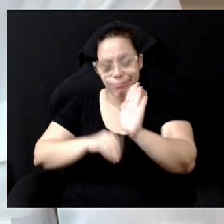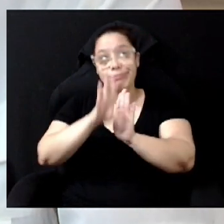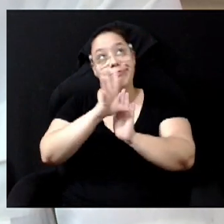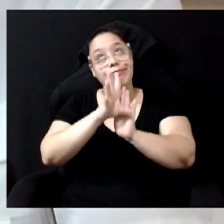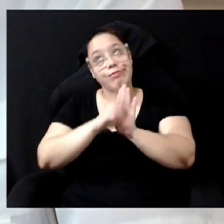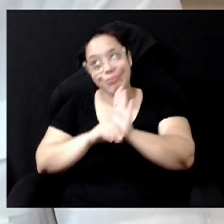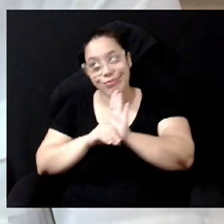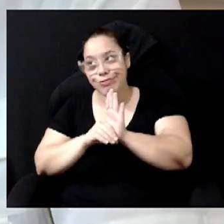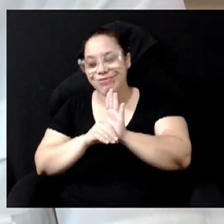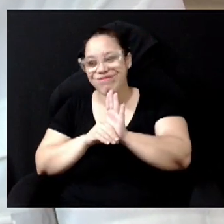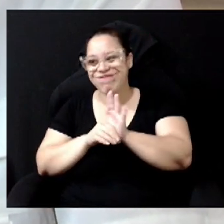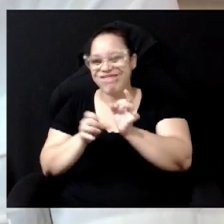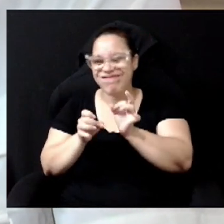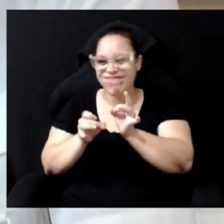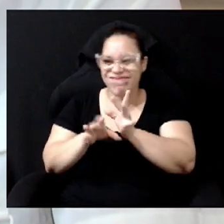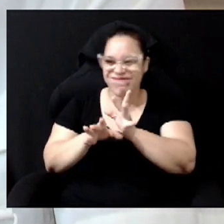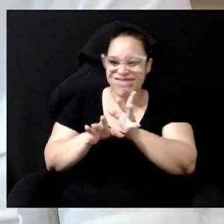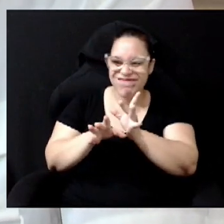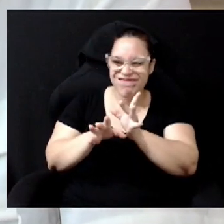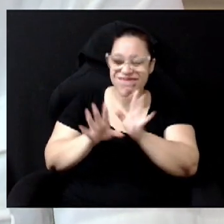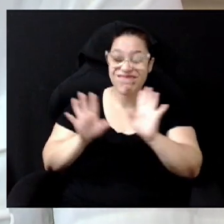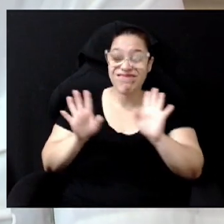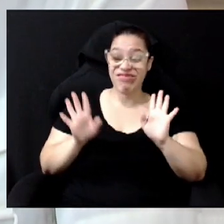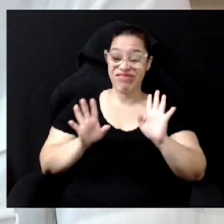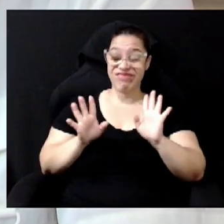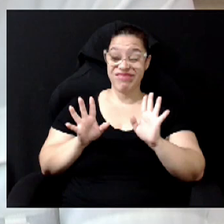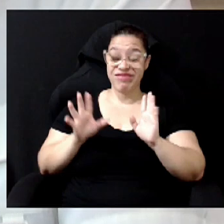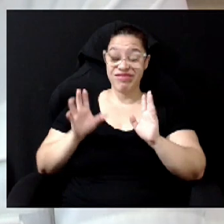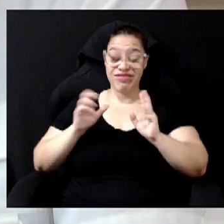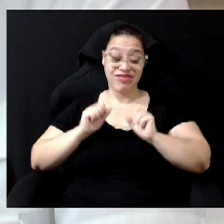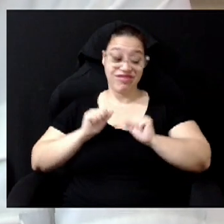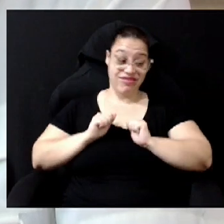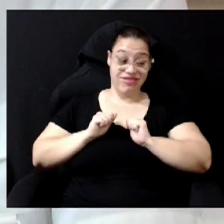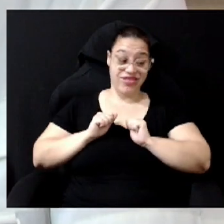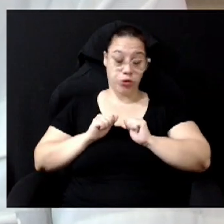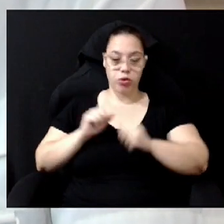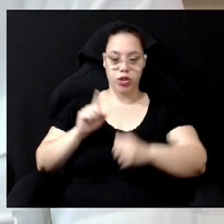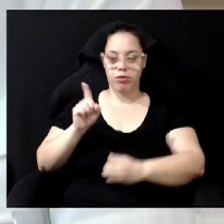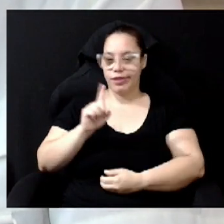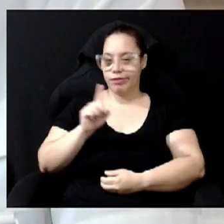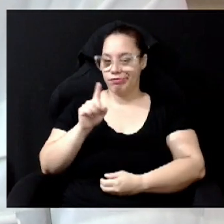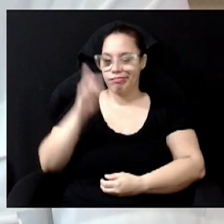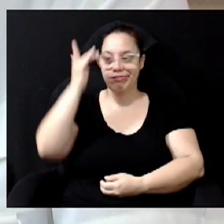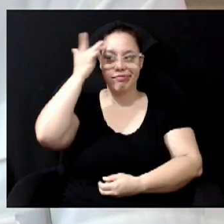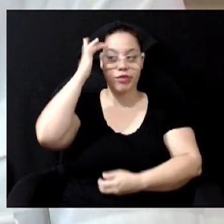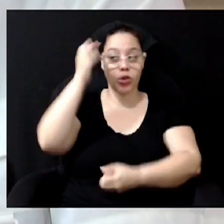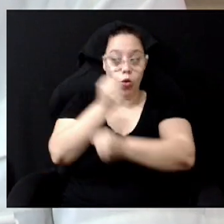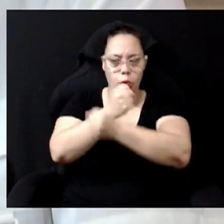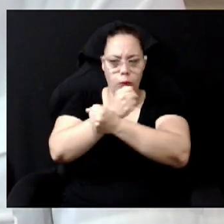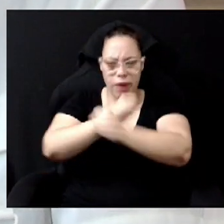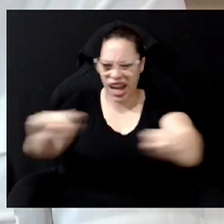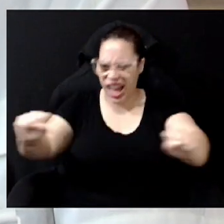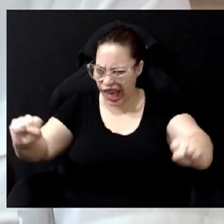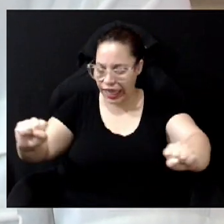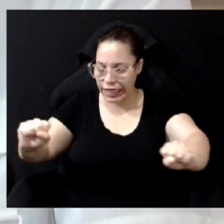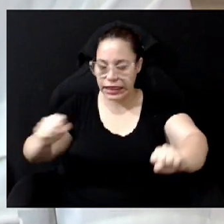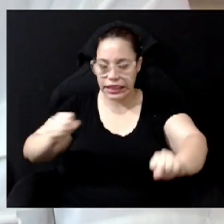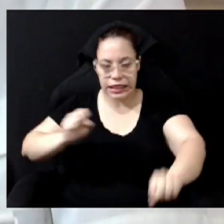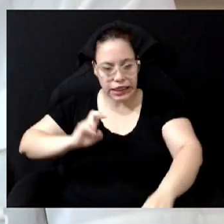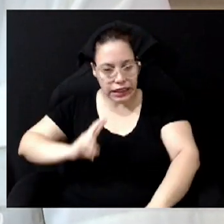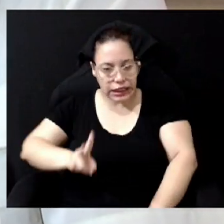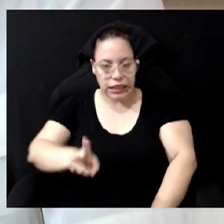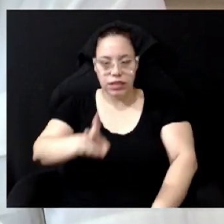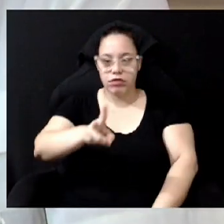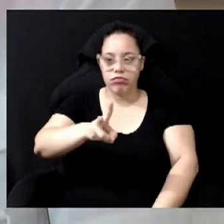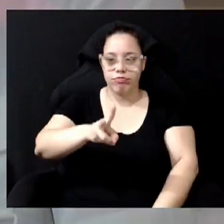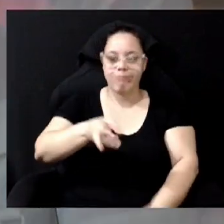pronto, a gente fica muito ali na casinha, como diria, né? Então, eu acho que romper essa bolha, romper essa casinha, é